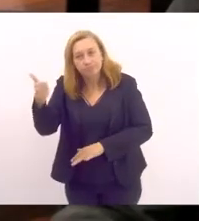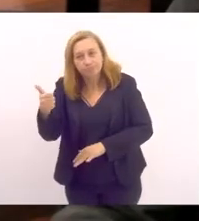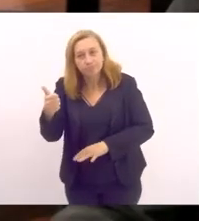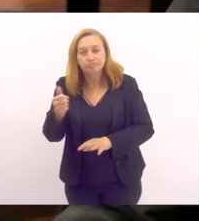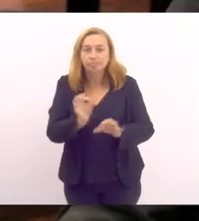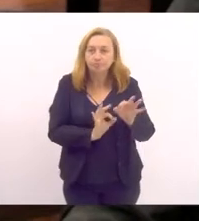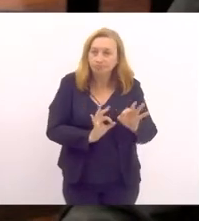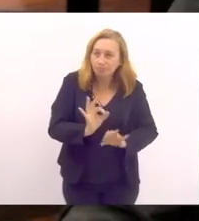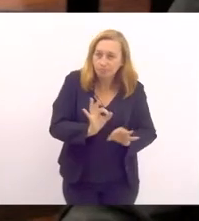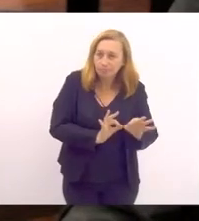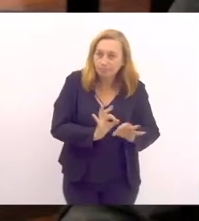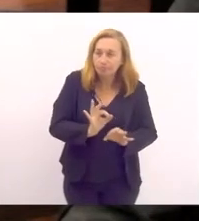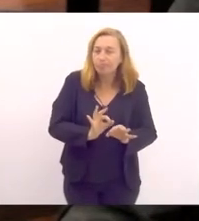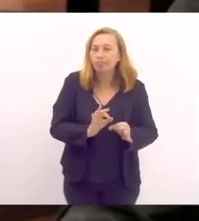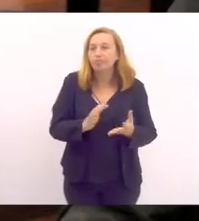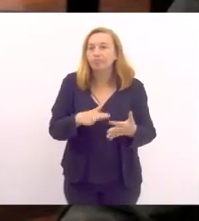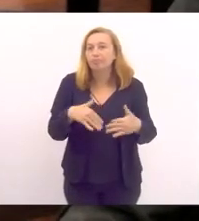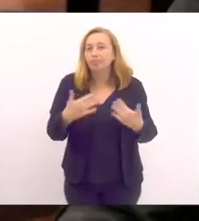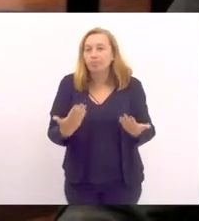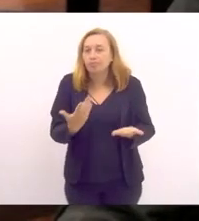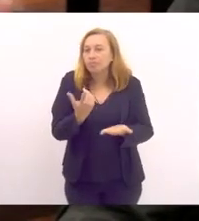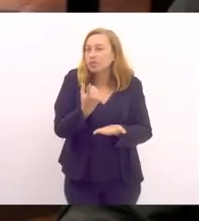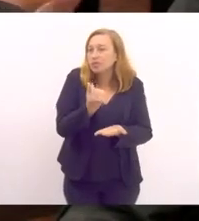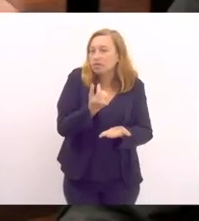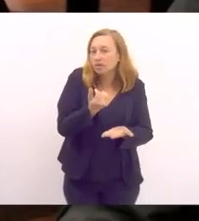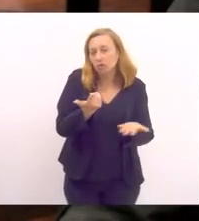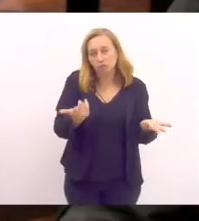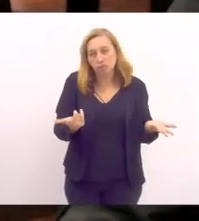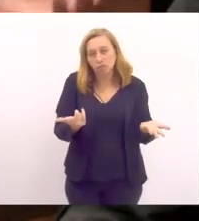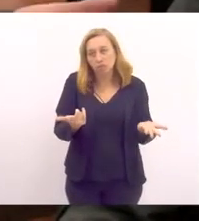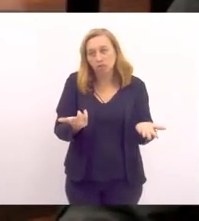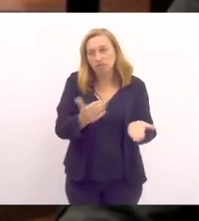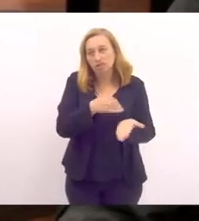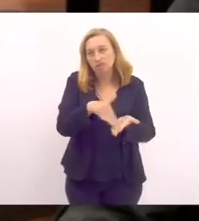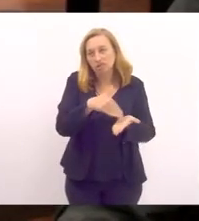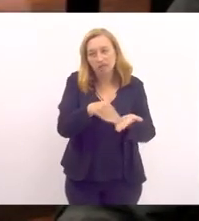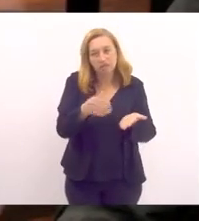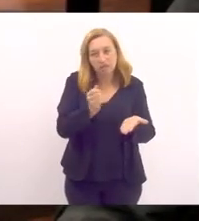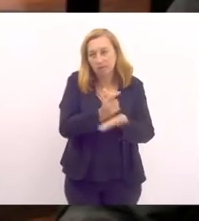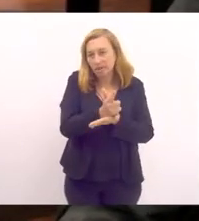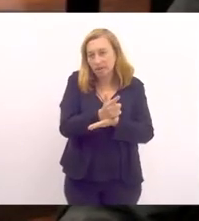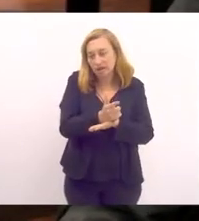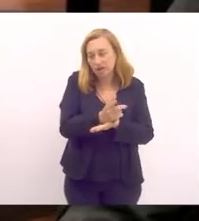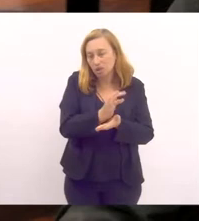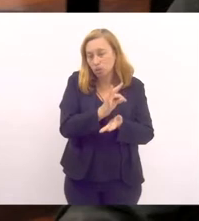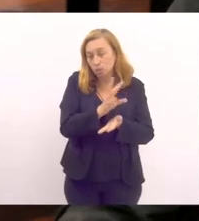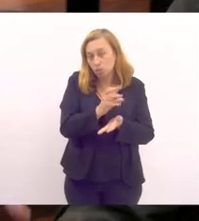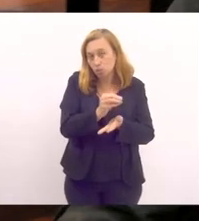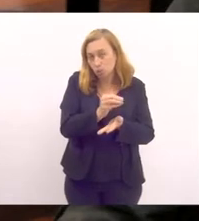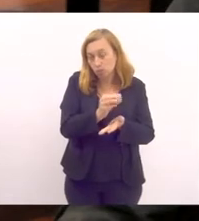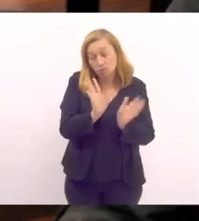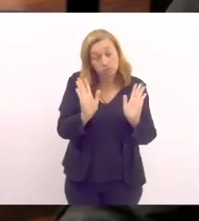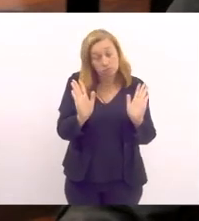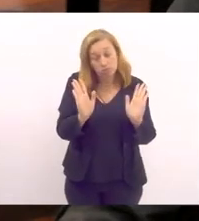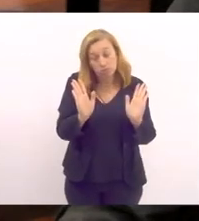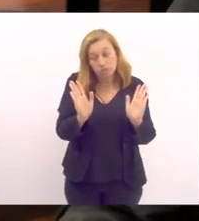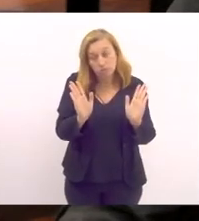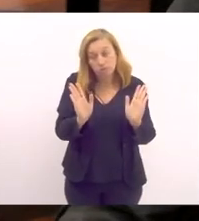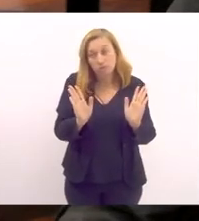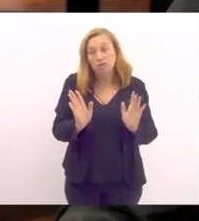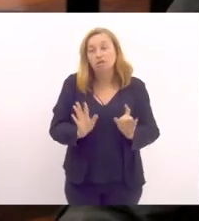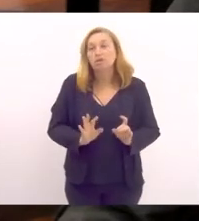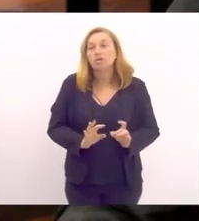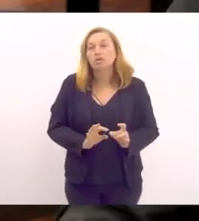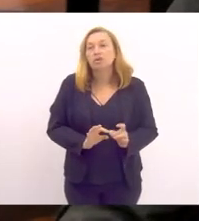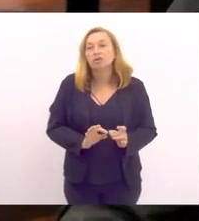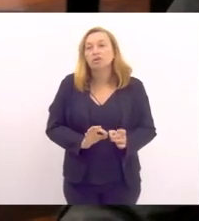formato, qual é o custo. A gente nem vai falar que a secretaria vai pagar o custo de legalização, de pagar taxa, pagar lá as coisas que